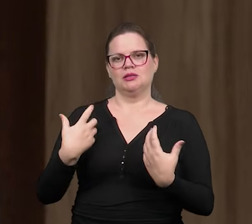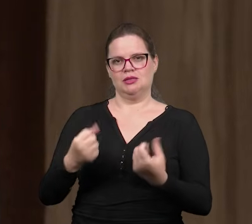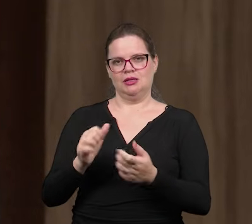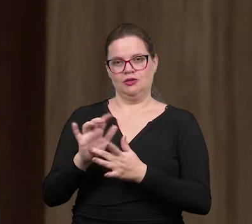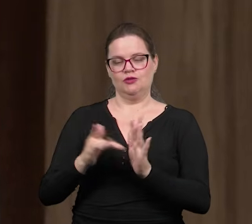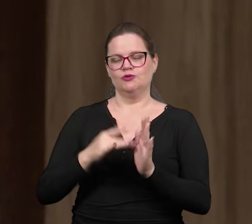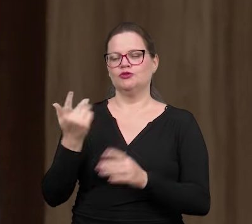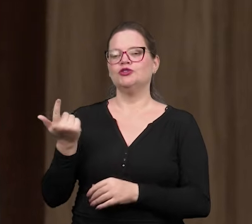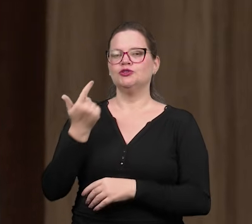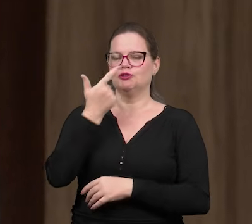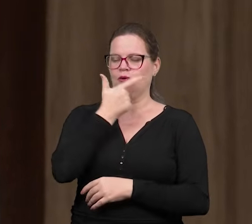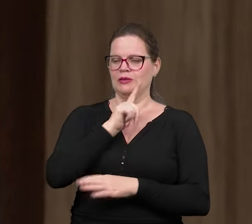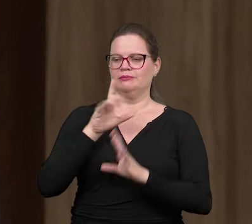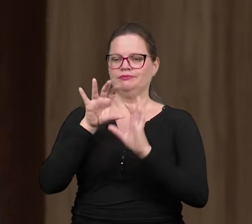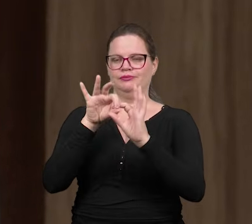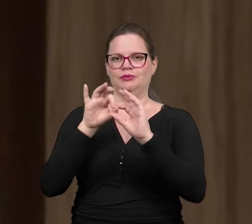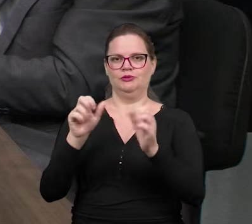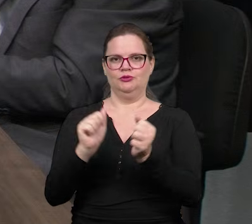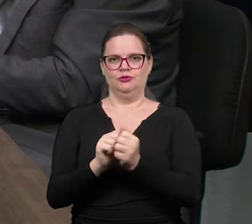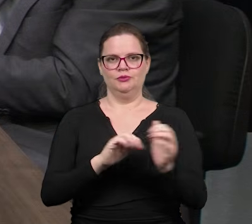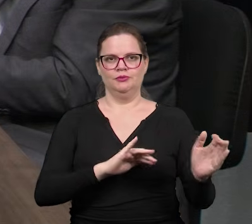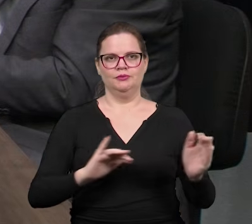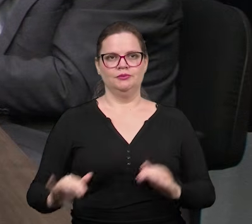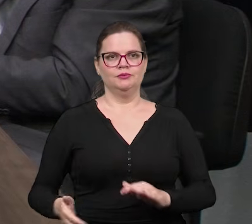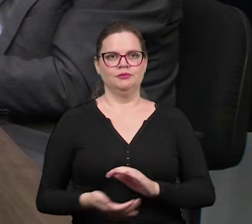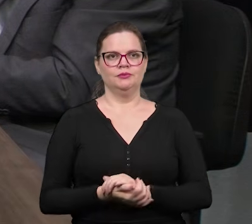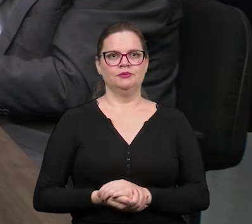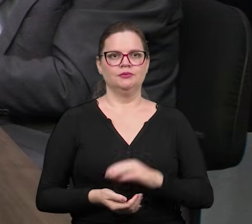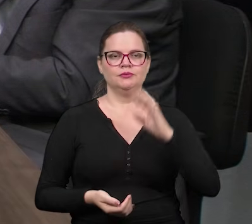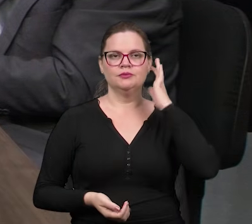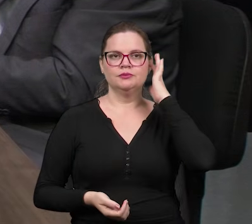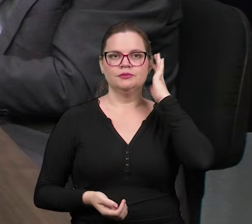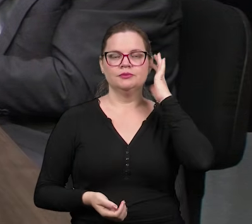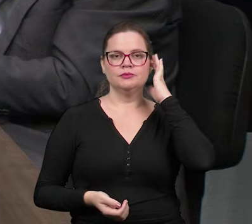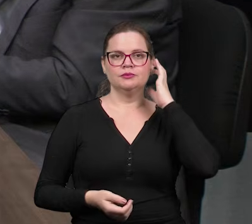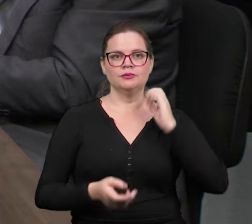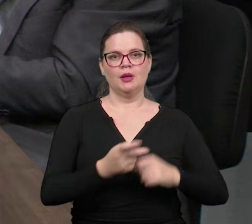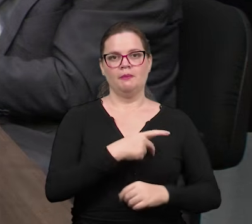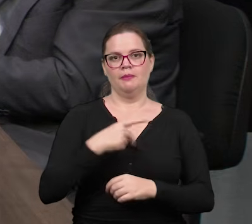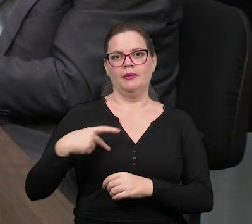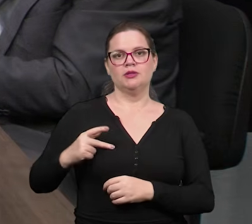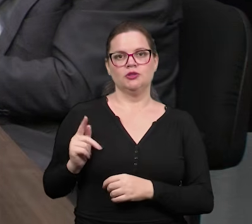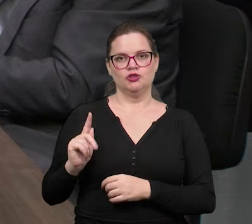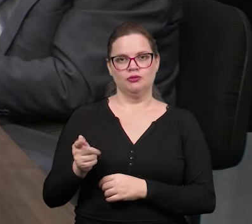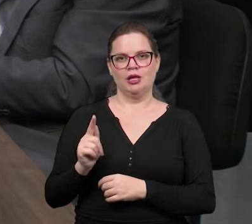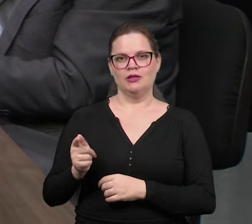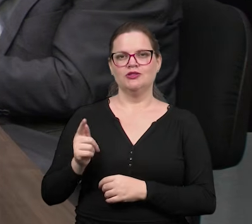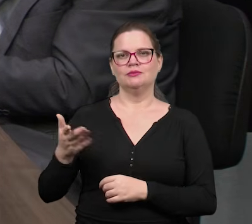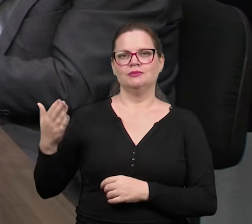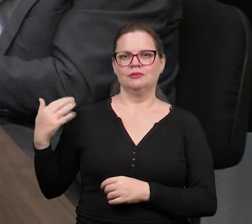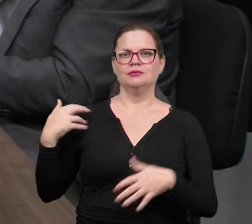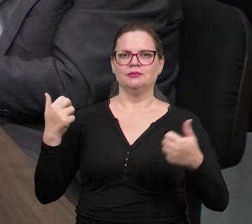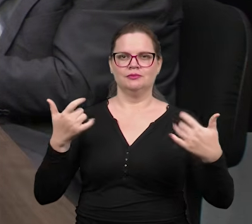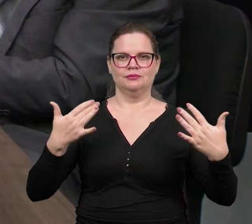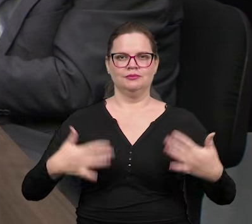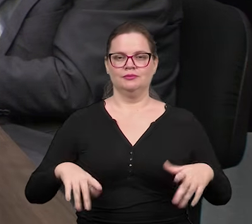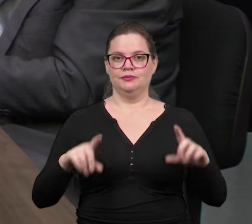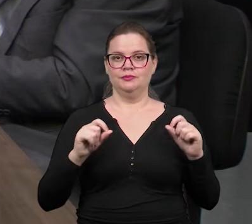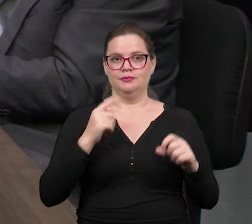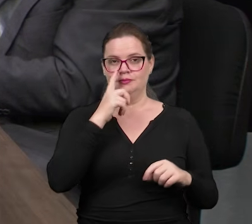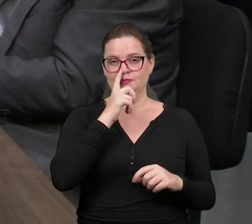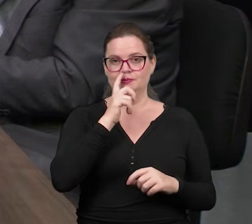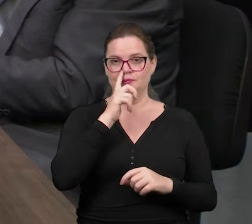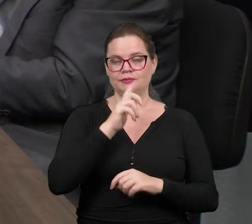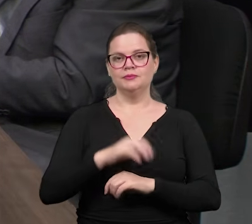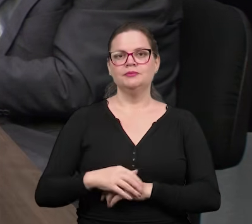como nosso Salvador. Pastor Jesus, pastor Gedeuti, na verdade, né, falava muito disso, né, que a fé é